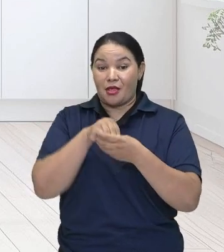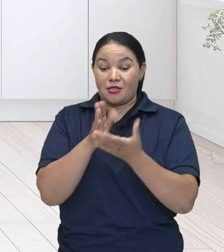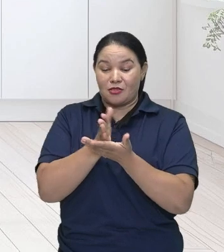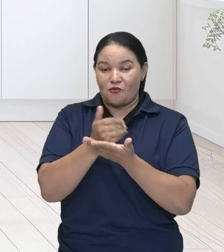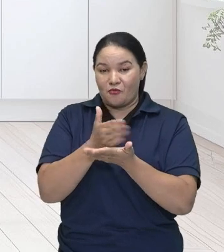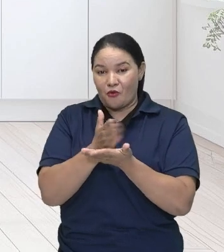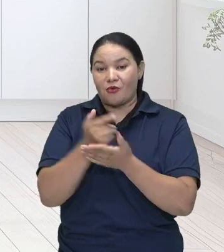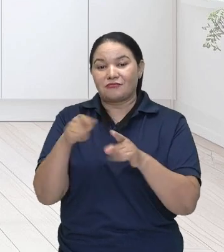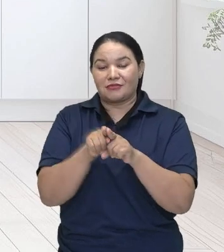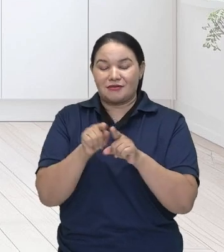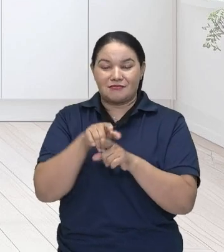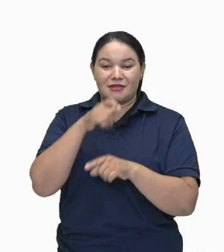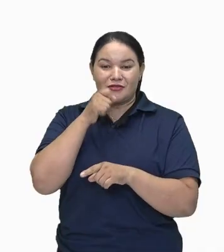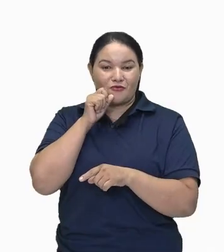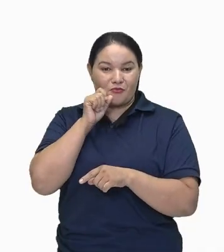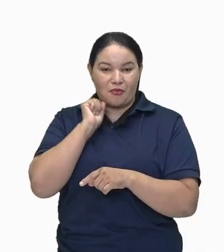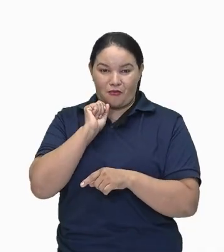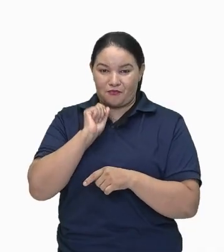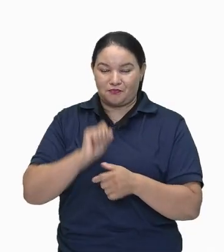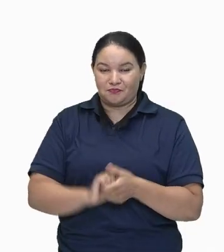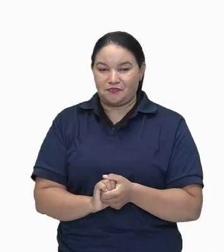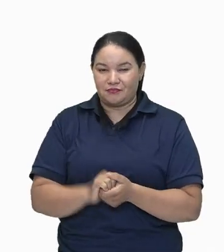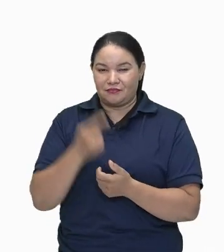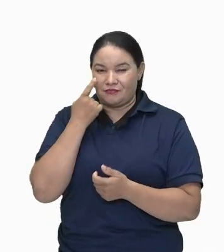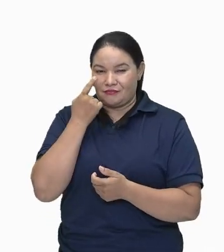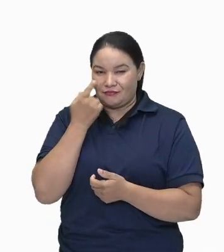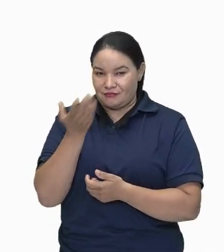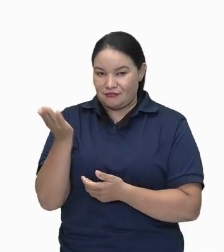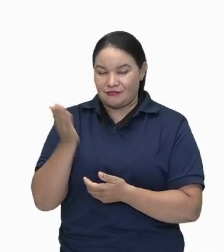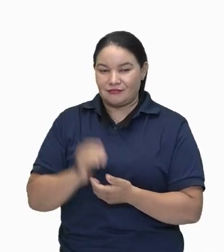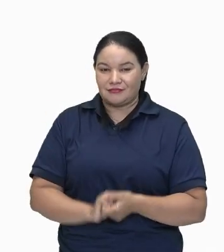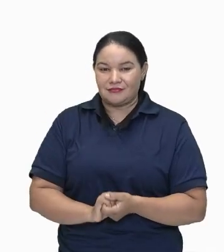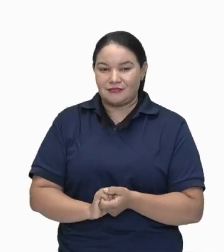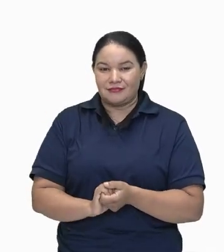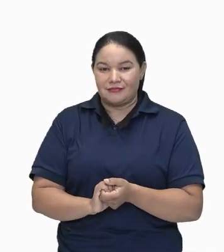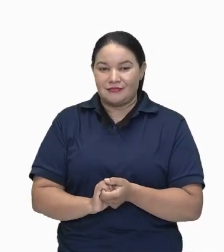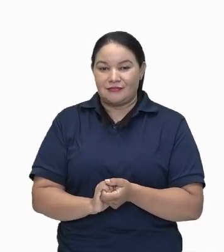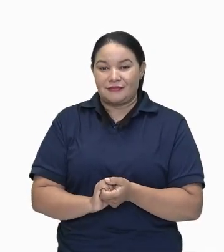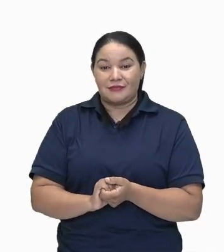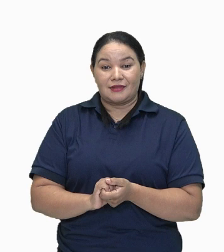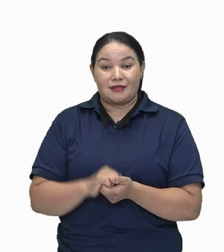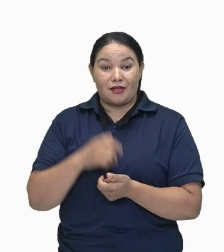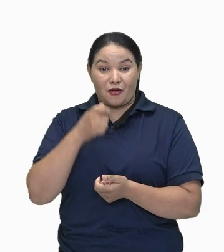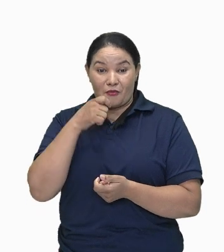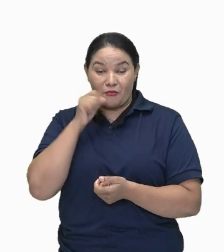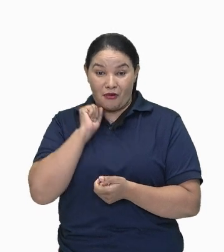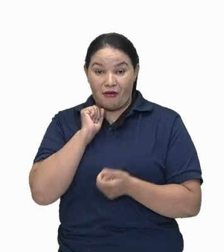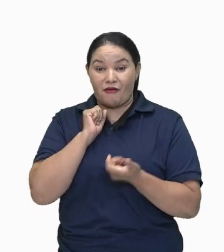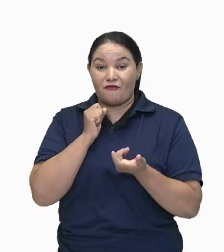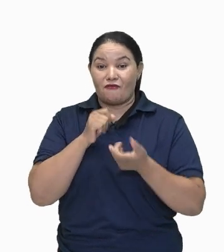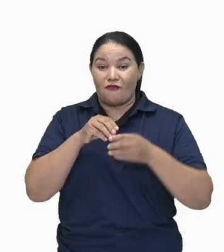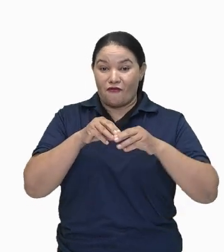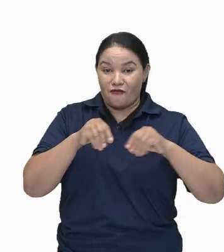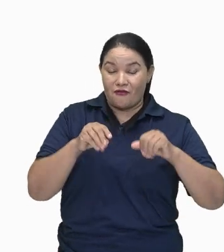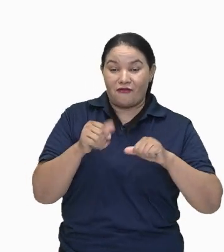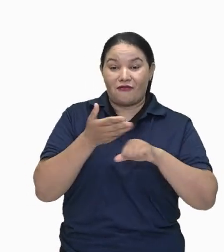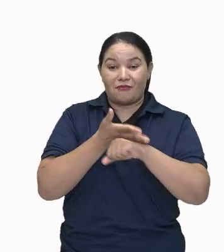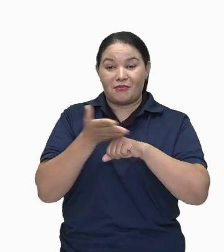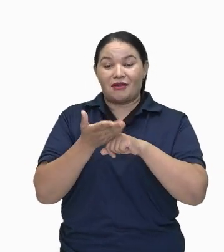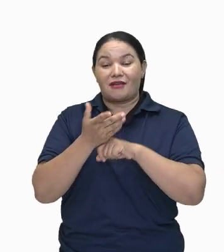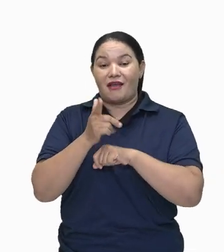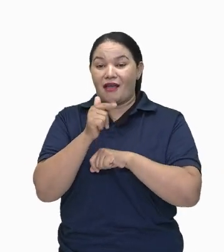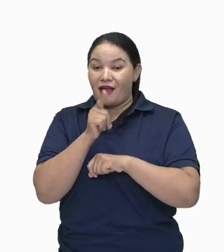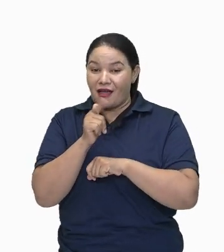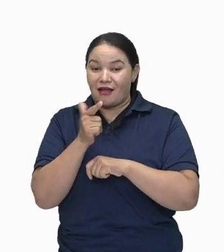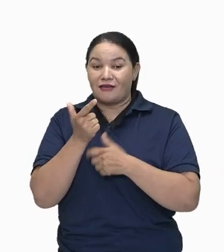né? Então, nós temos aí, ó, observe aí, temos pão, temos a farinha, temos a água, temos o